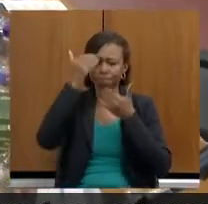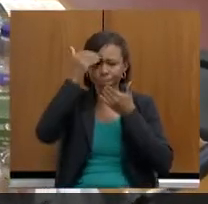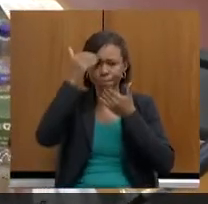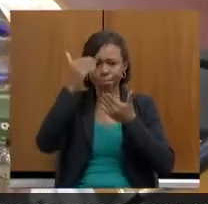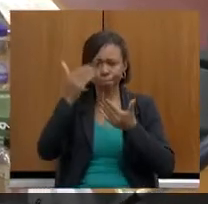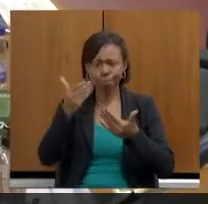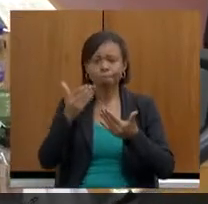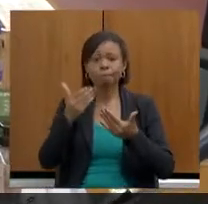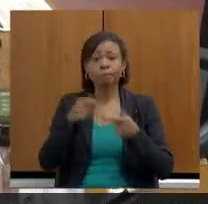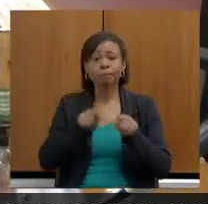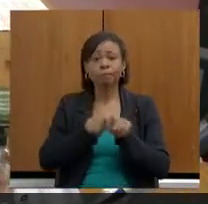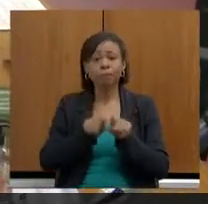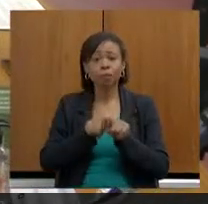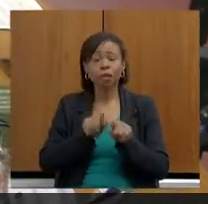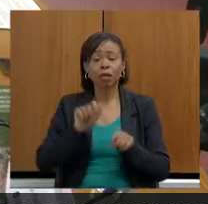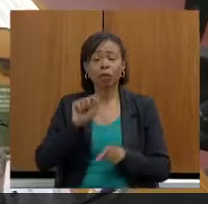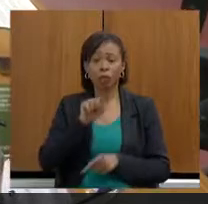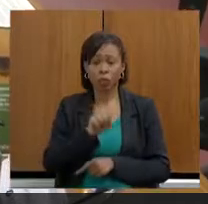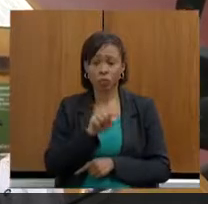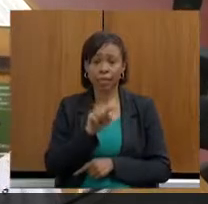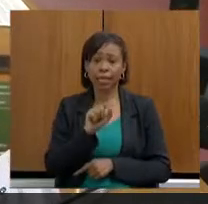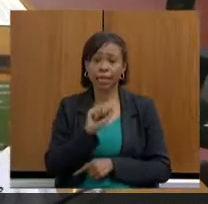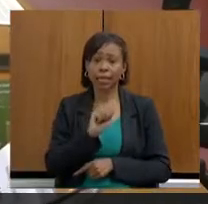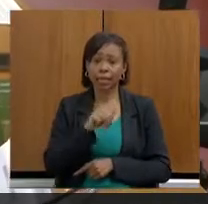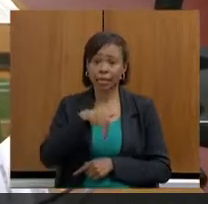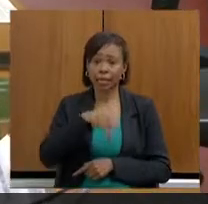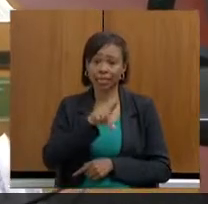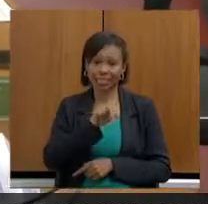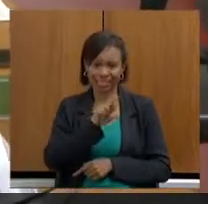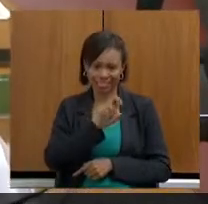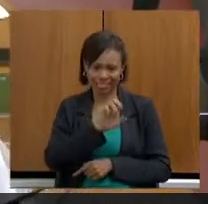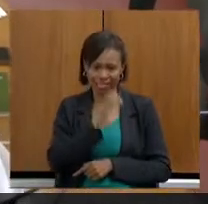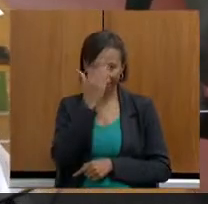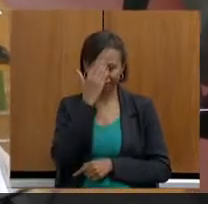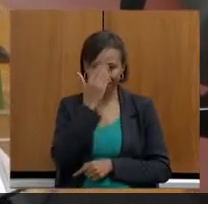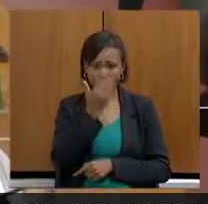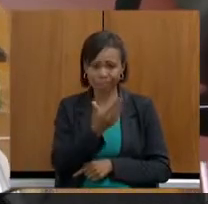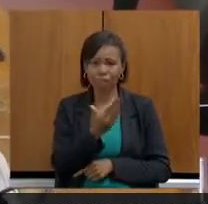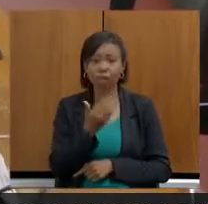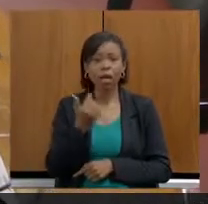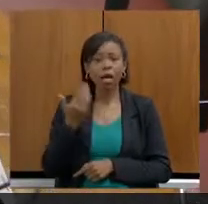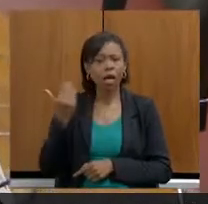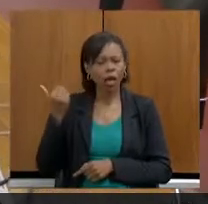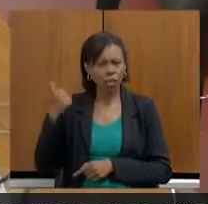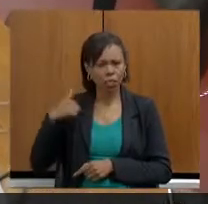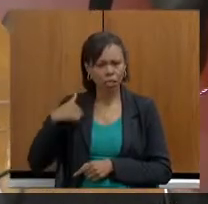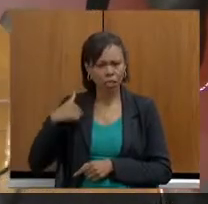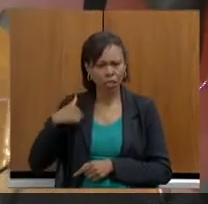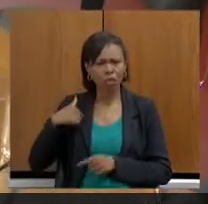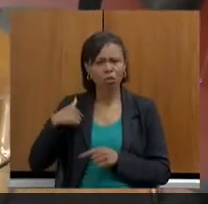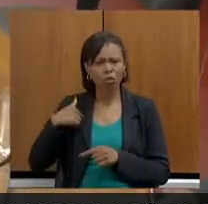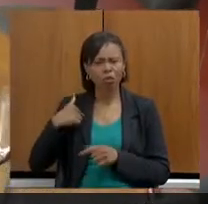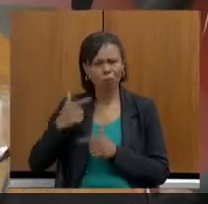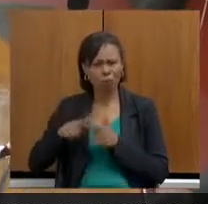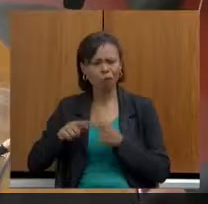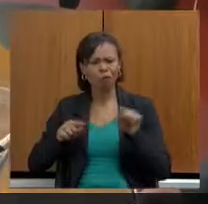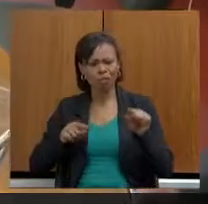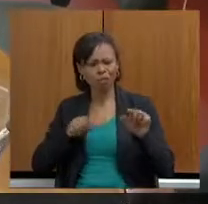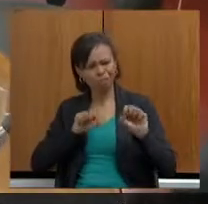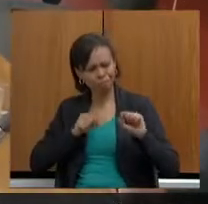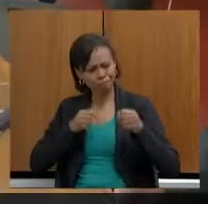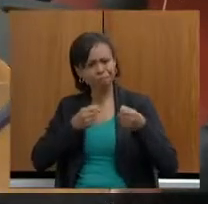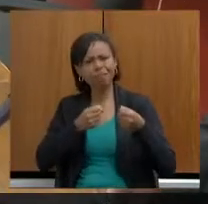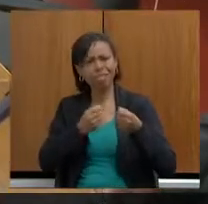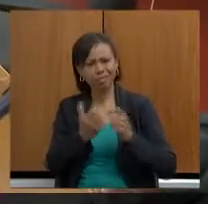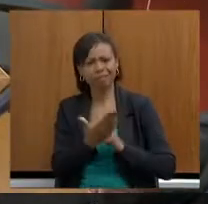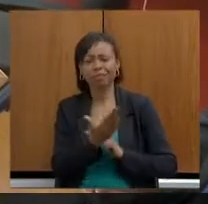por isso te agradeço também André já já fui parte muitas vezes da sua defesa viu e